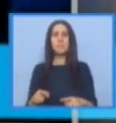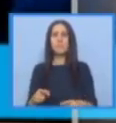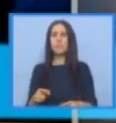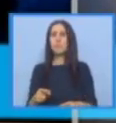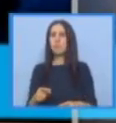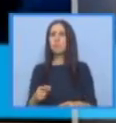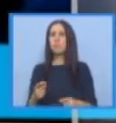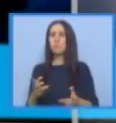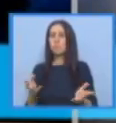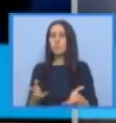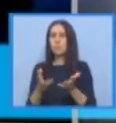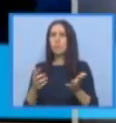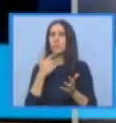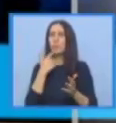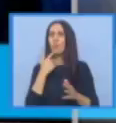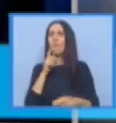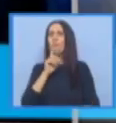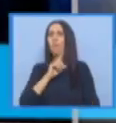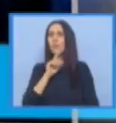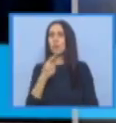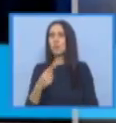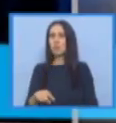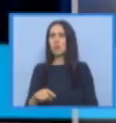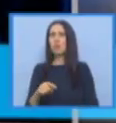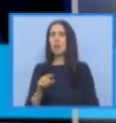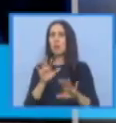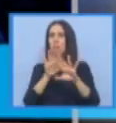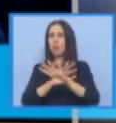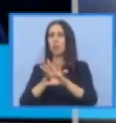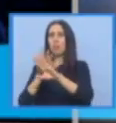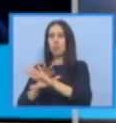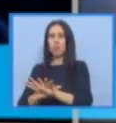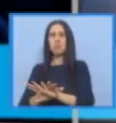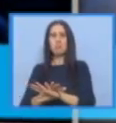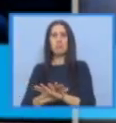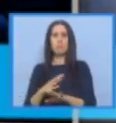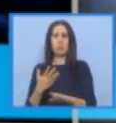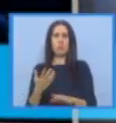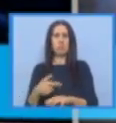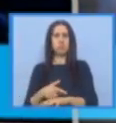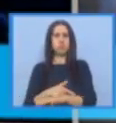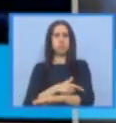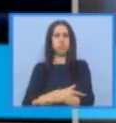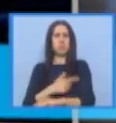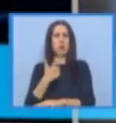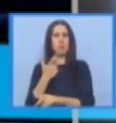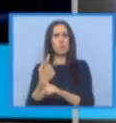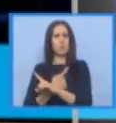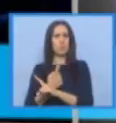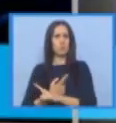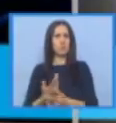muito alimentar, muitos interesses por detrás do crescente do armamento. Ou seja, no